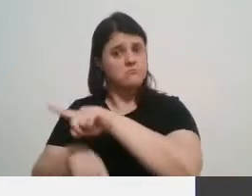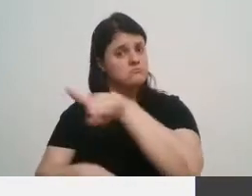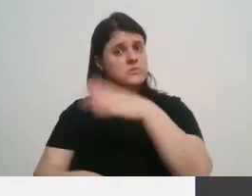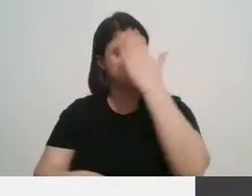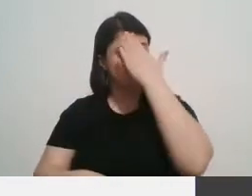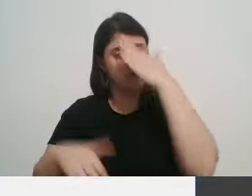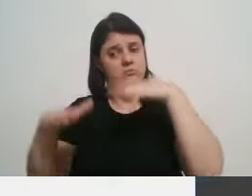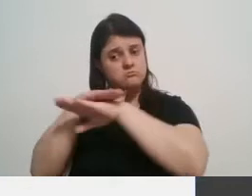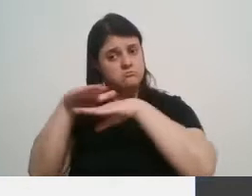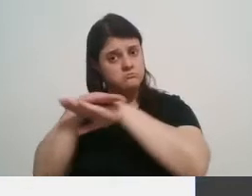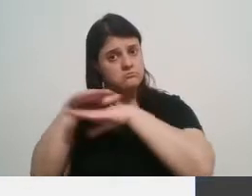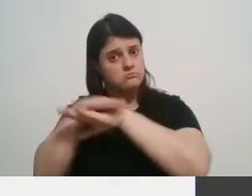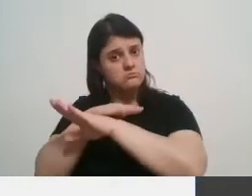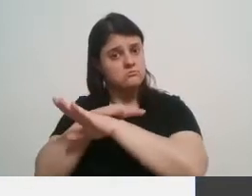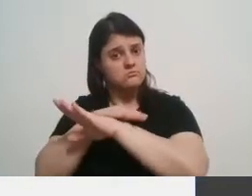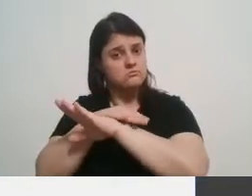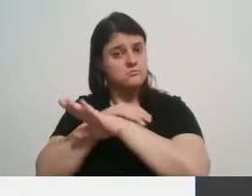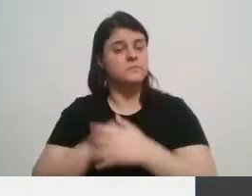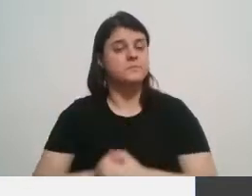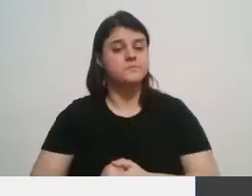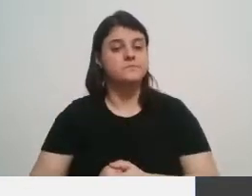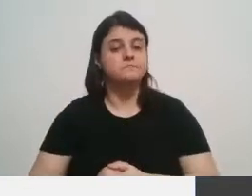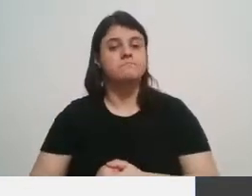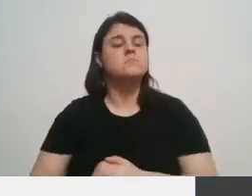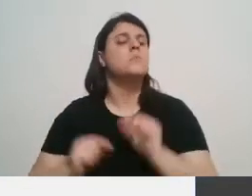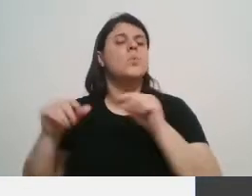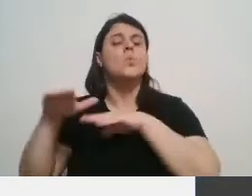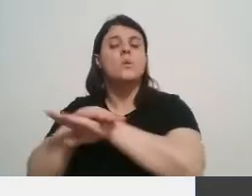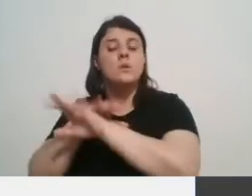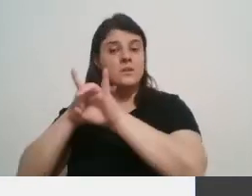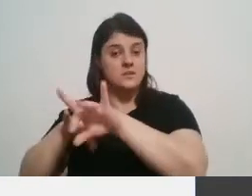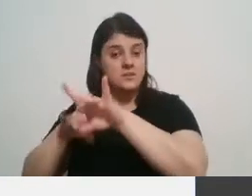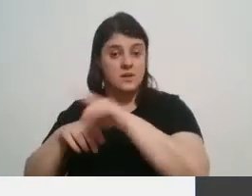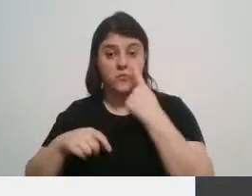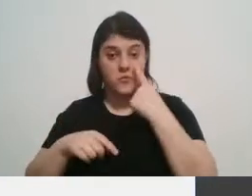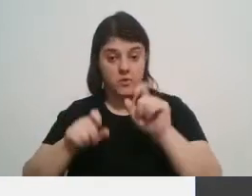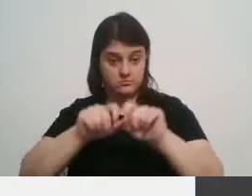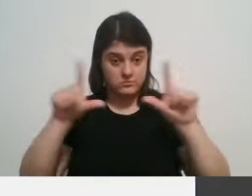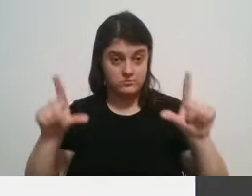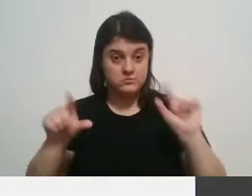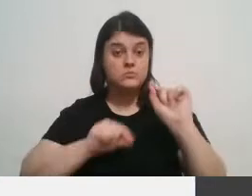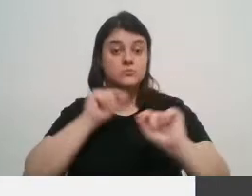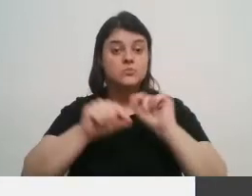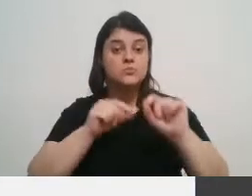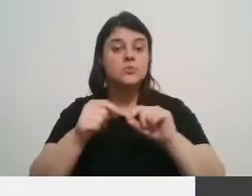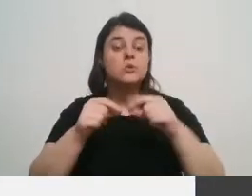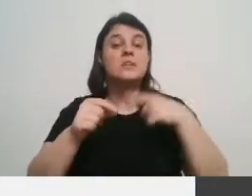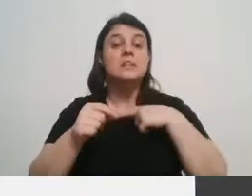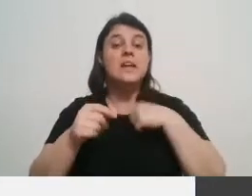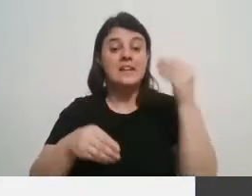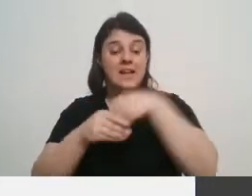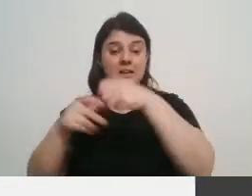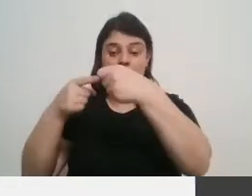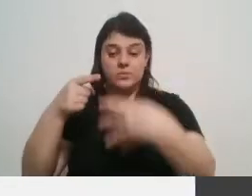como arquivística. Esse arquivo técnico, como vocês estão vendo aí no slide, ele se subdividia em